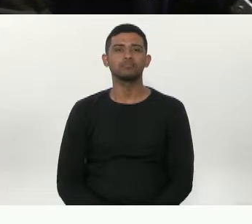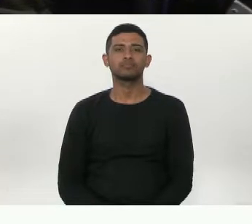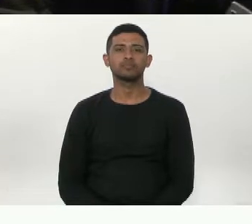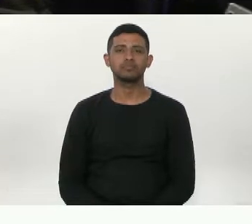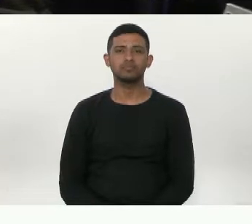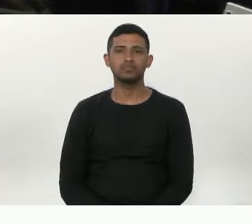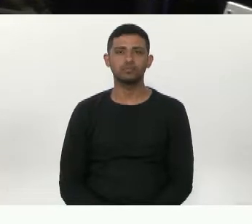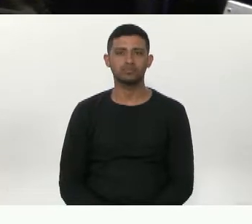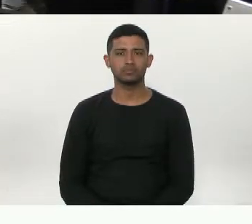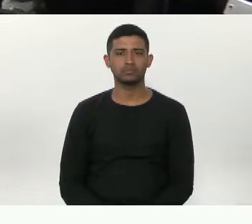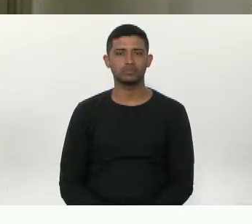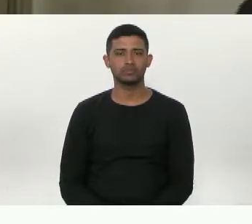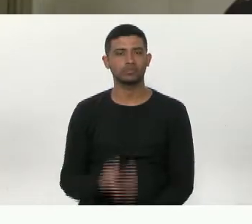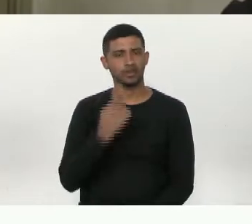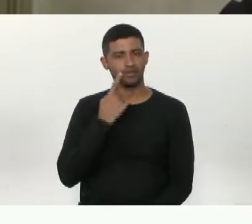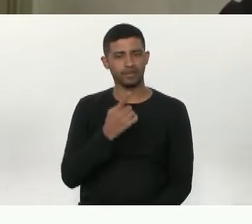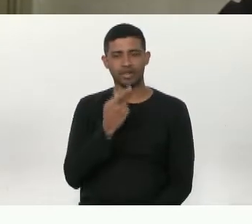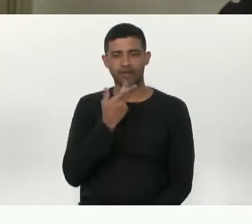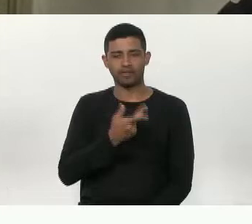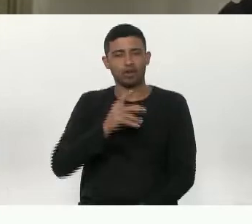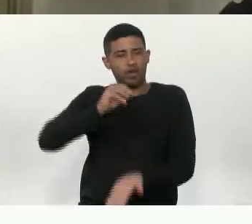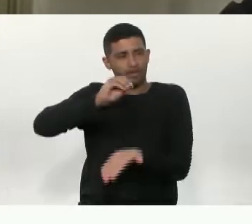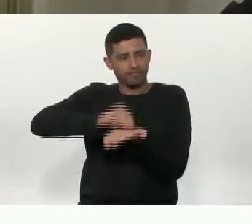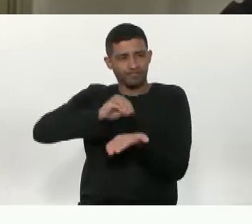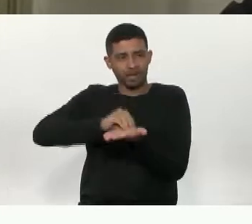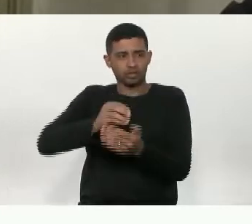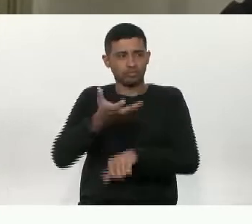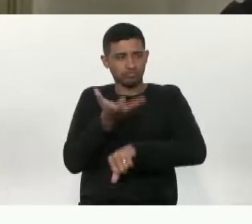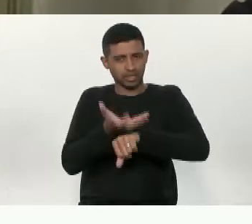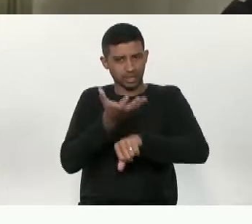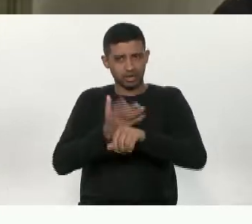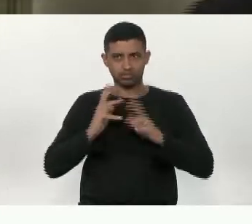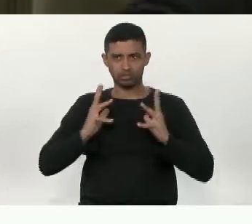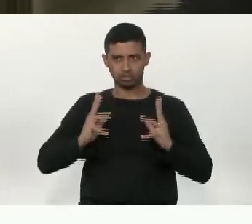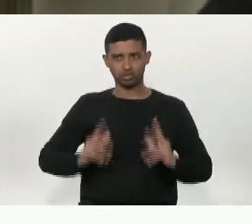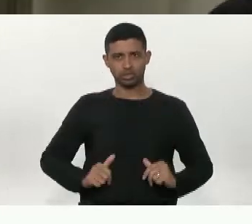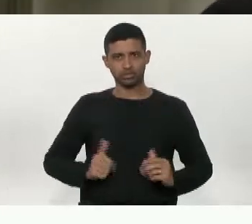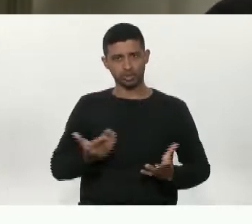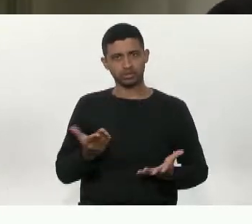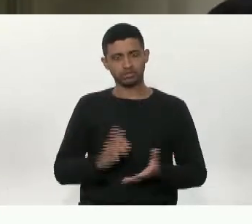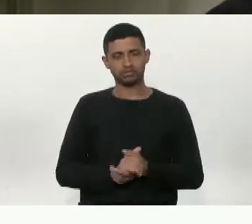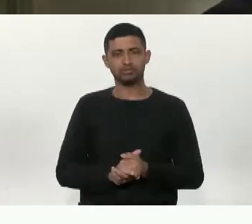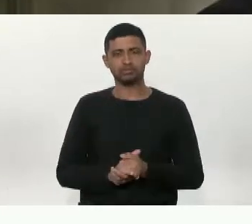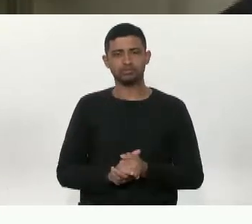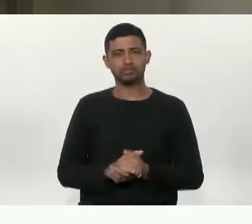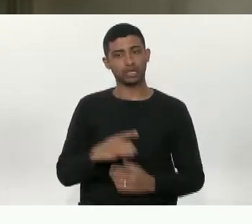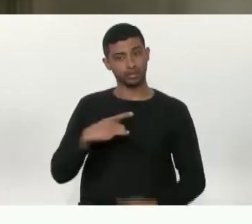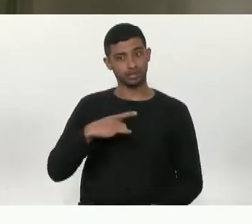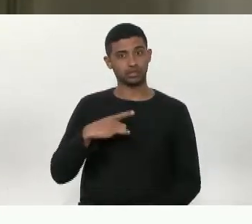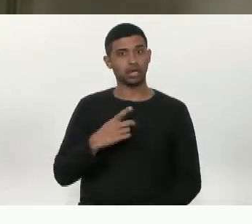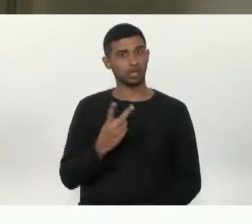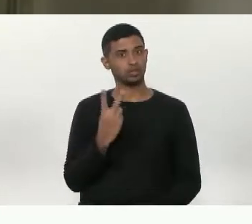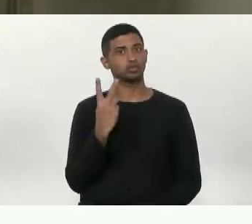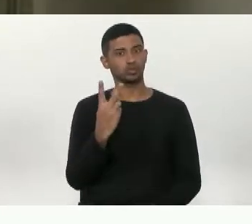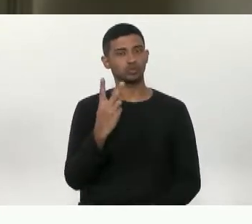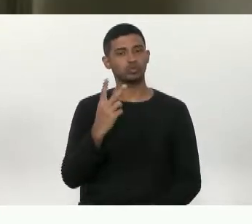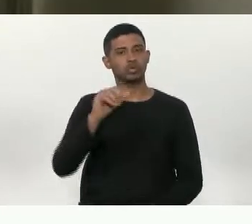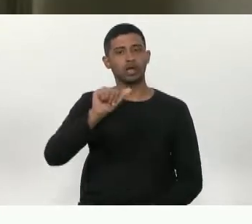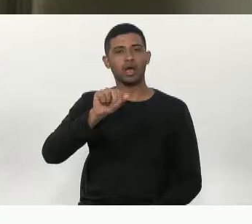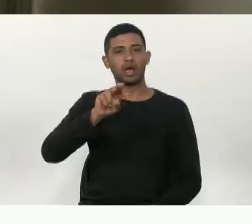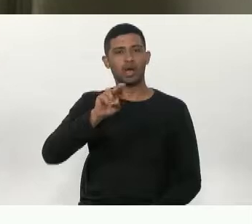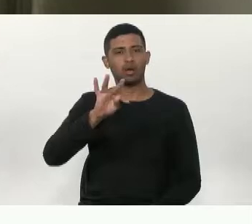Tá. Essa ausência de central de material de esterilização, isso aí, nós temos, inclusive, 2